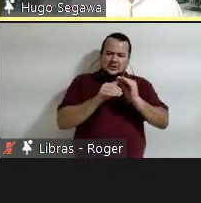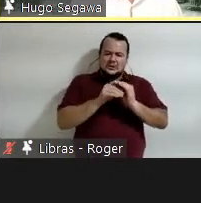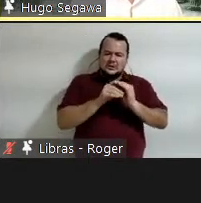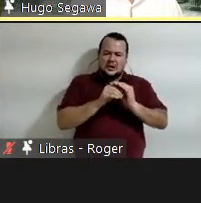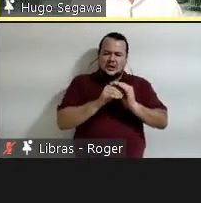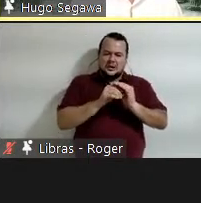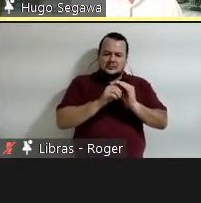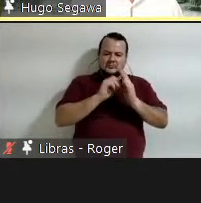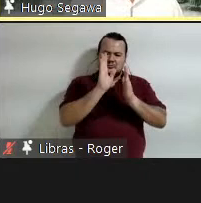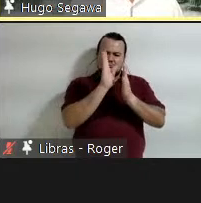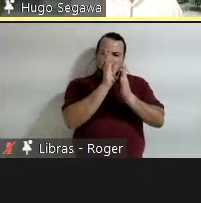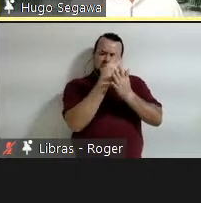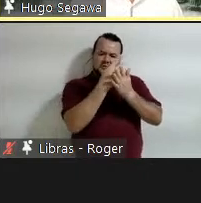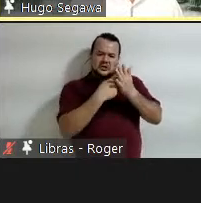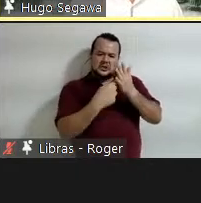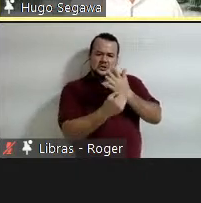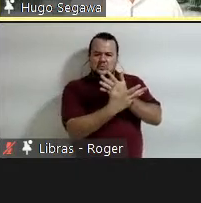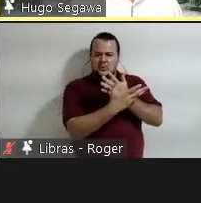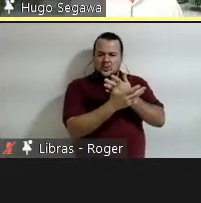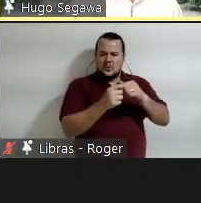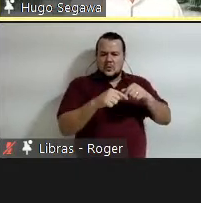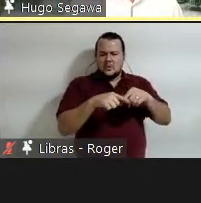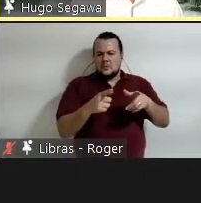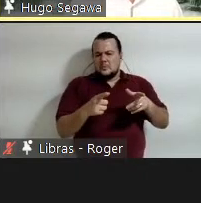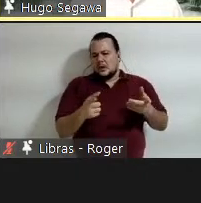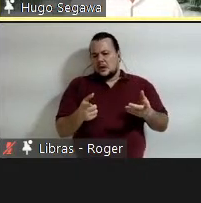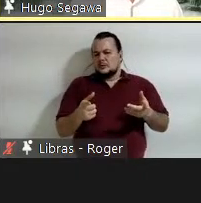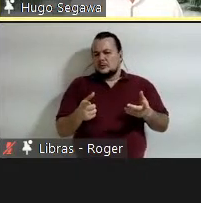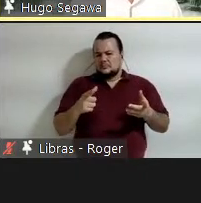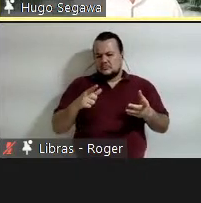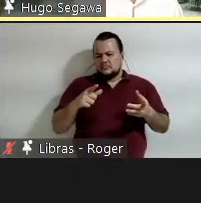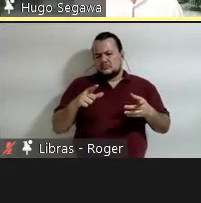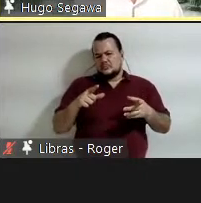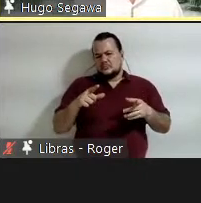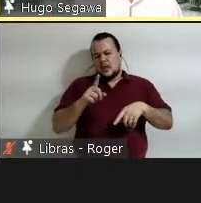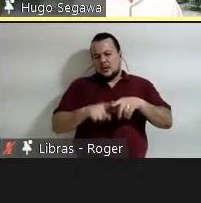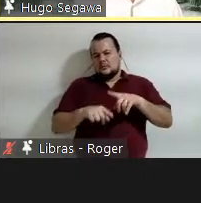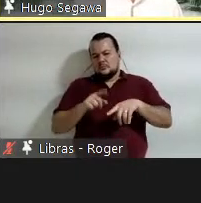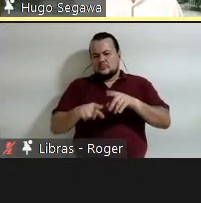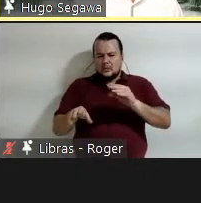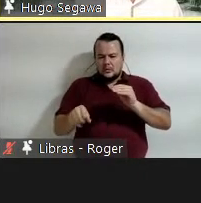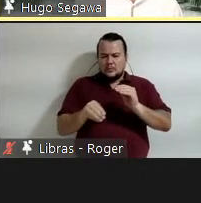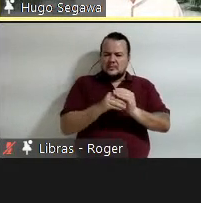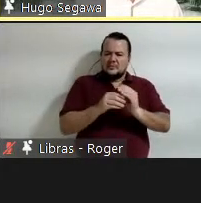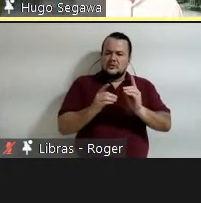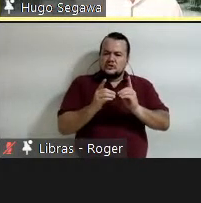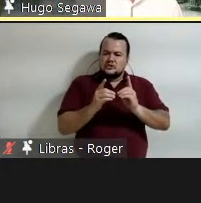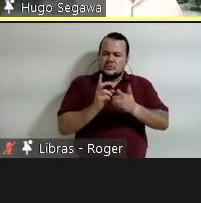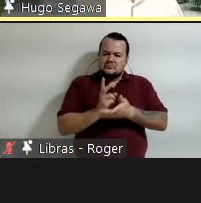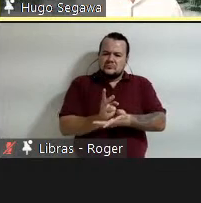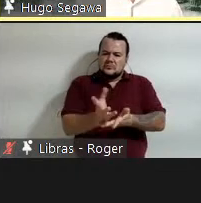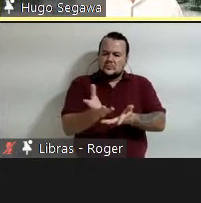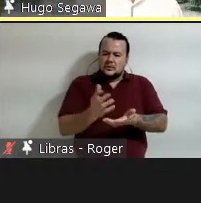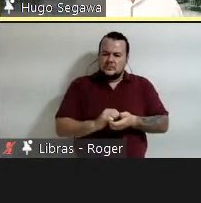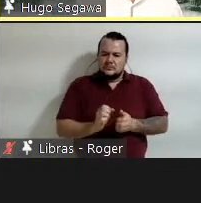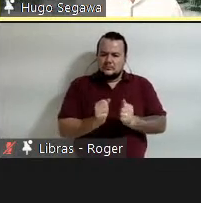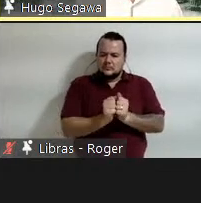ao prédio, né? Mas, de qualquer maneira, é um elemento de diálogo permanente.